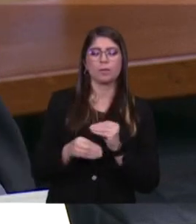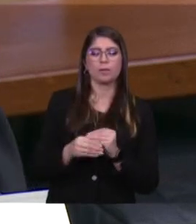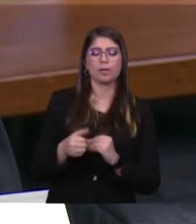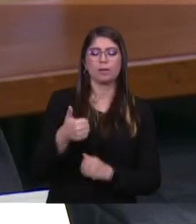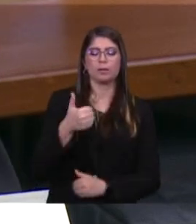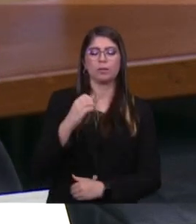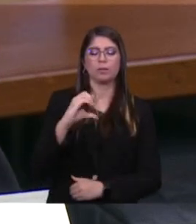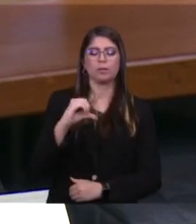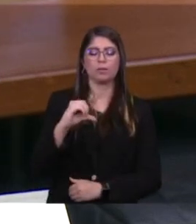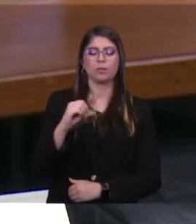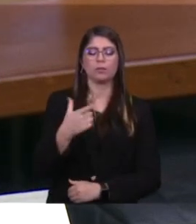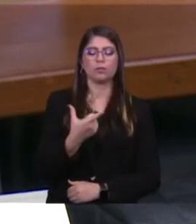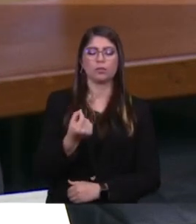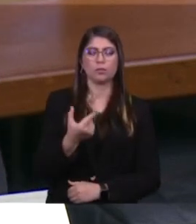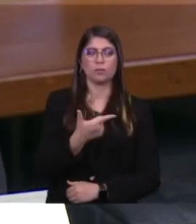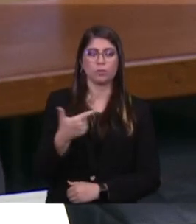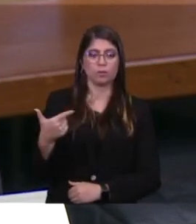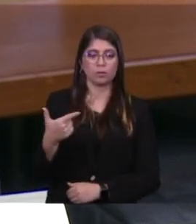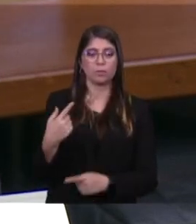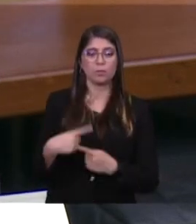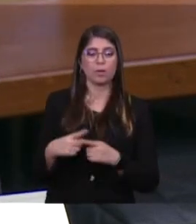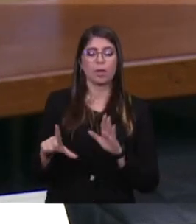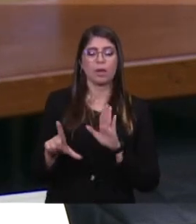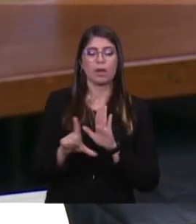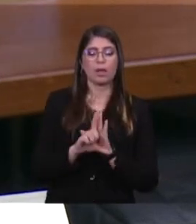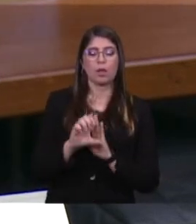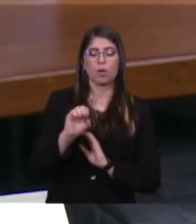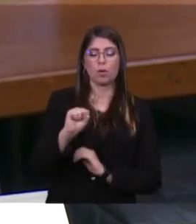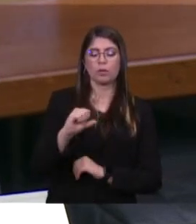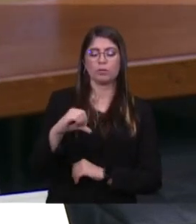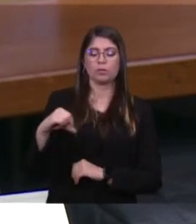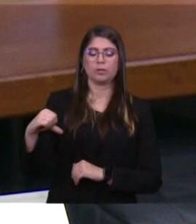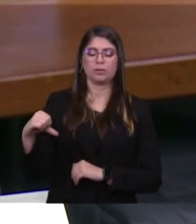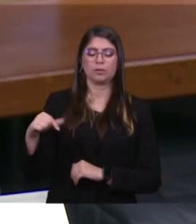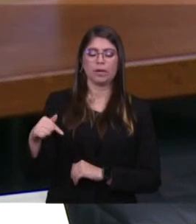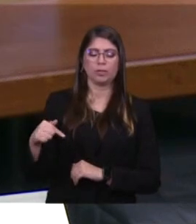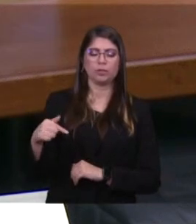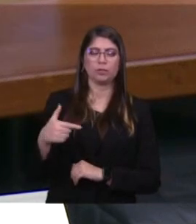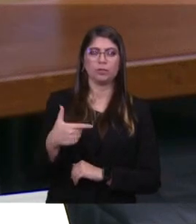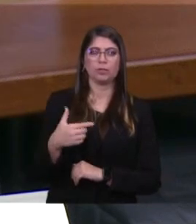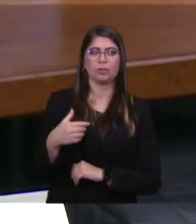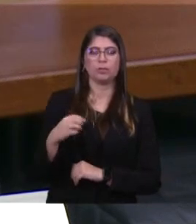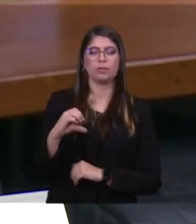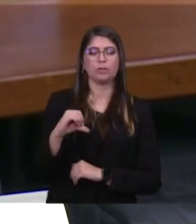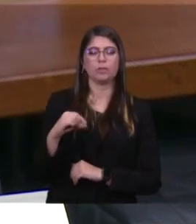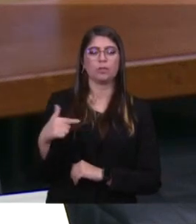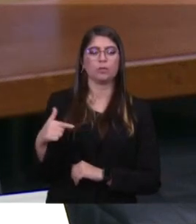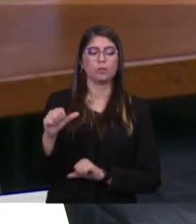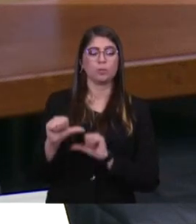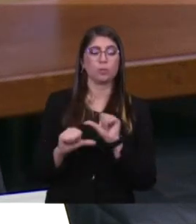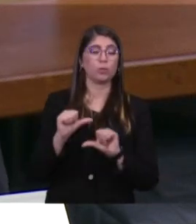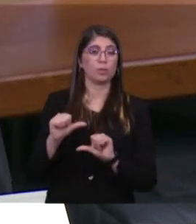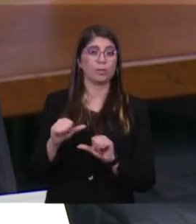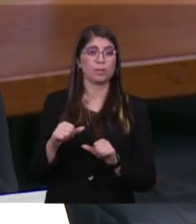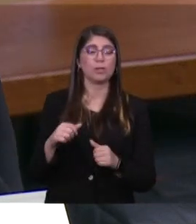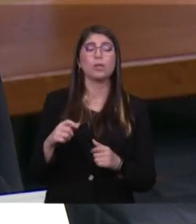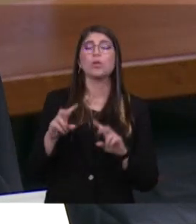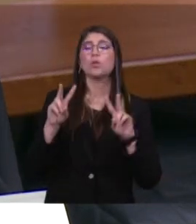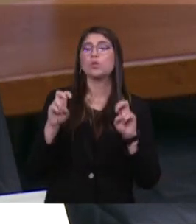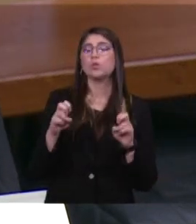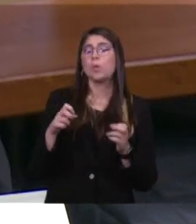190/2022, no que ela alterou a Lei Complementar 87/96, a Lei Candir, para tratar da cobrança